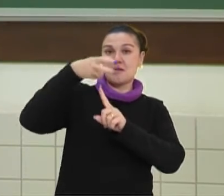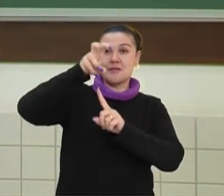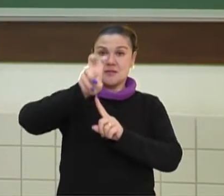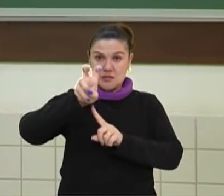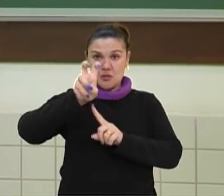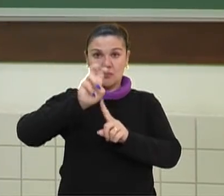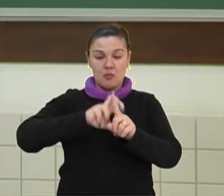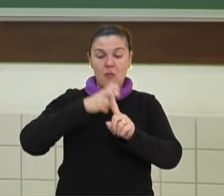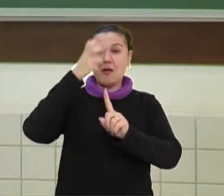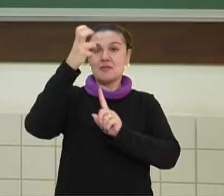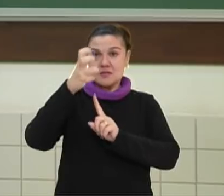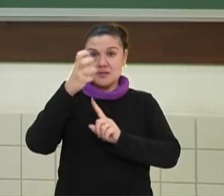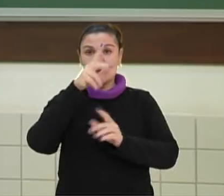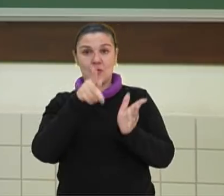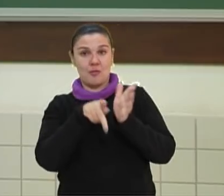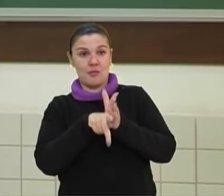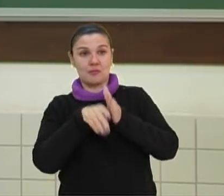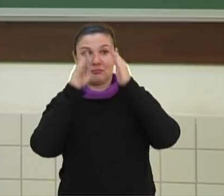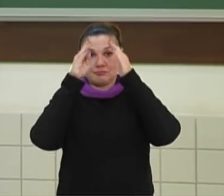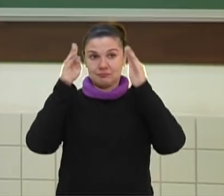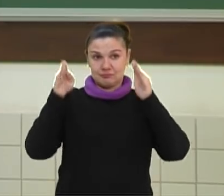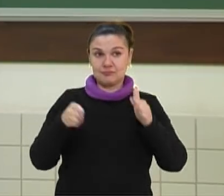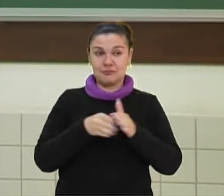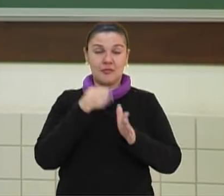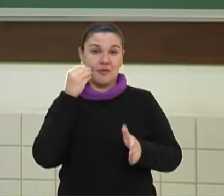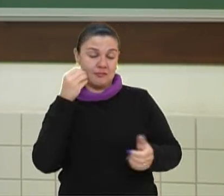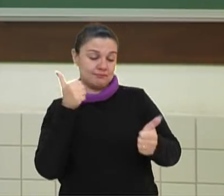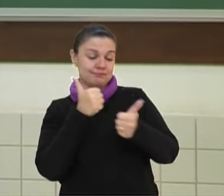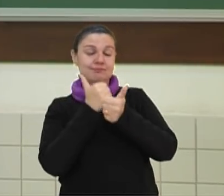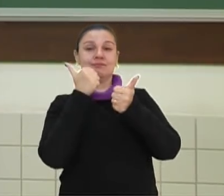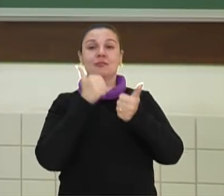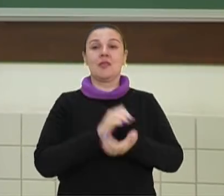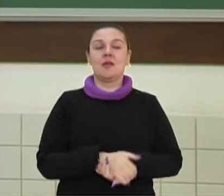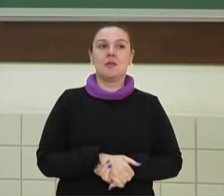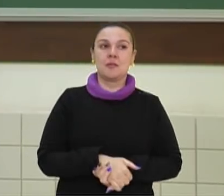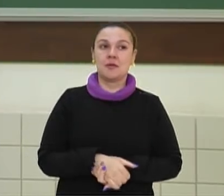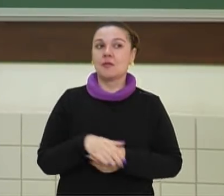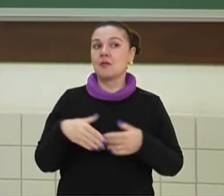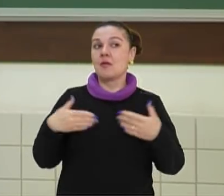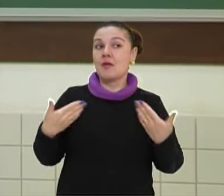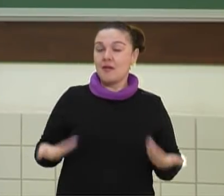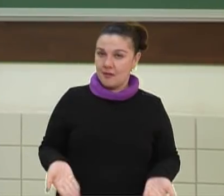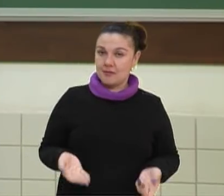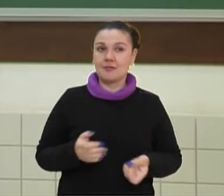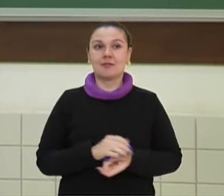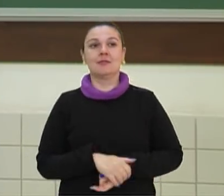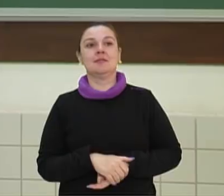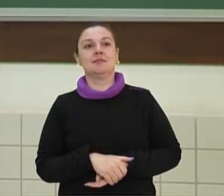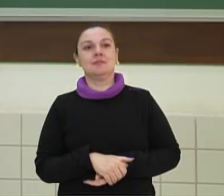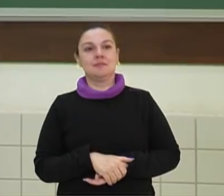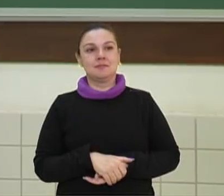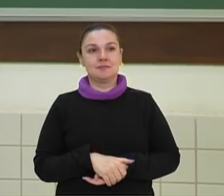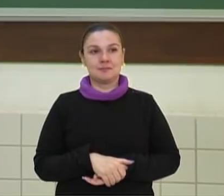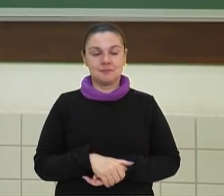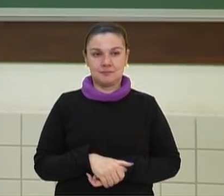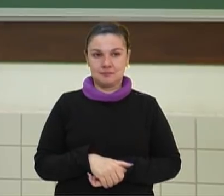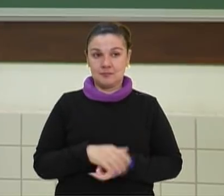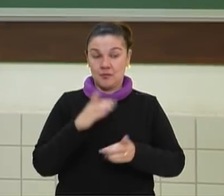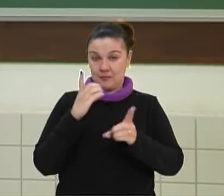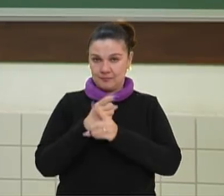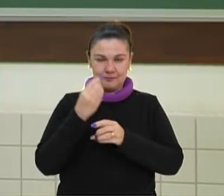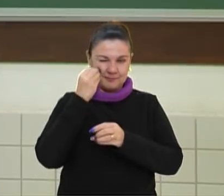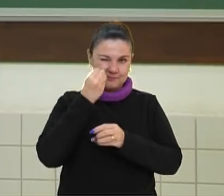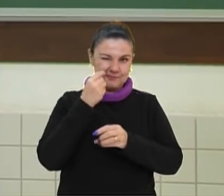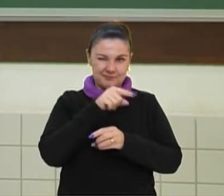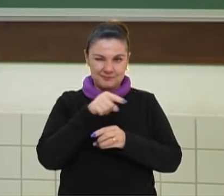quantidade de lados de um polígono que a gente vai tentar descobrir qual que é esse polígono, certo? Vamos fazer junto,